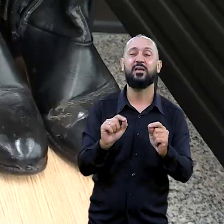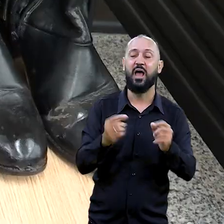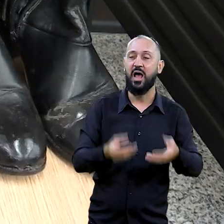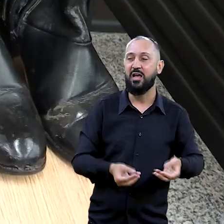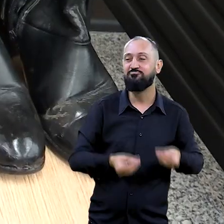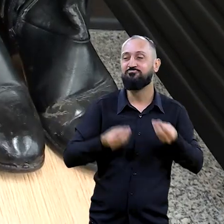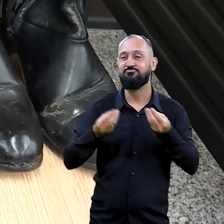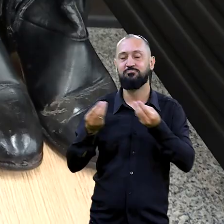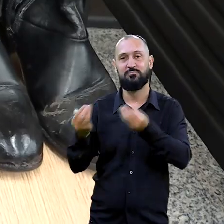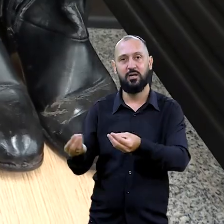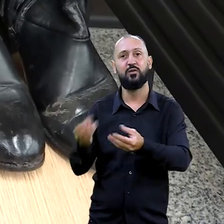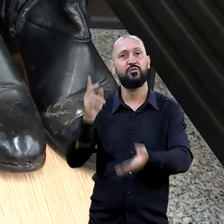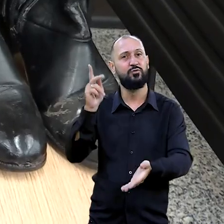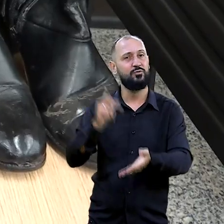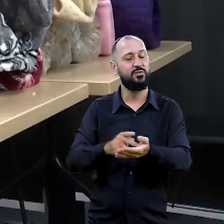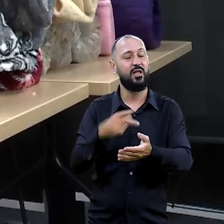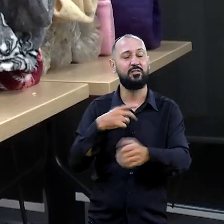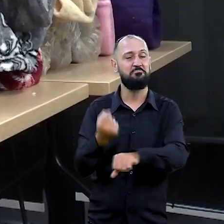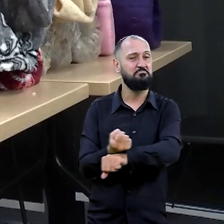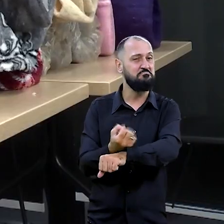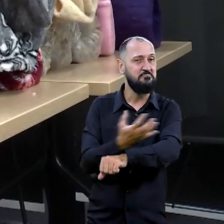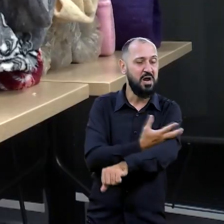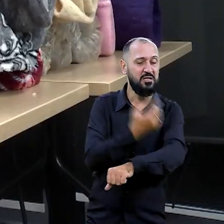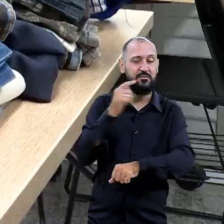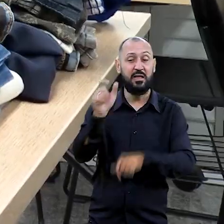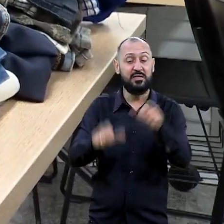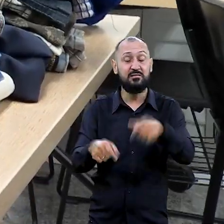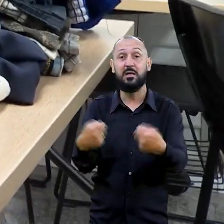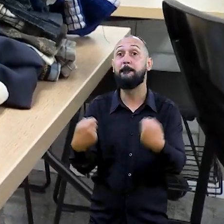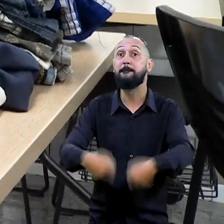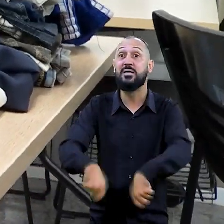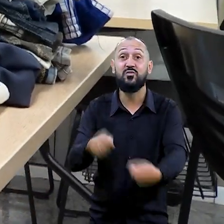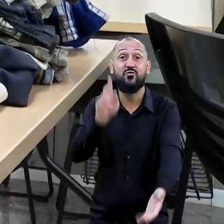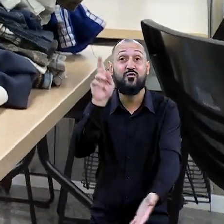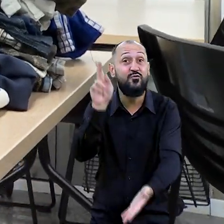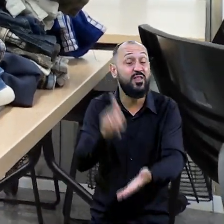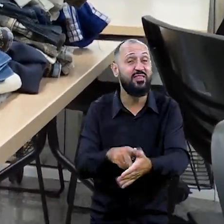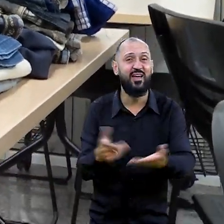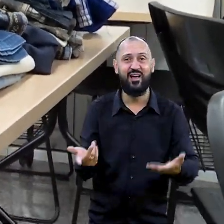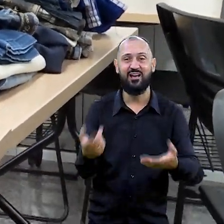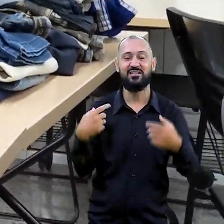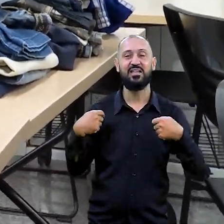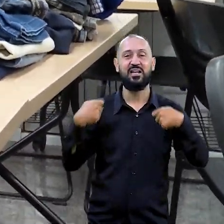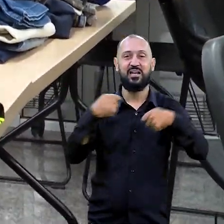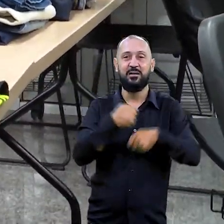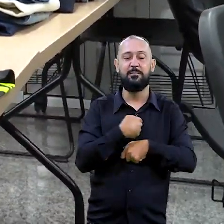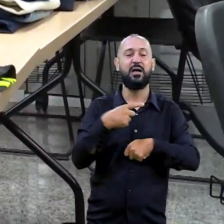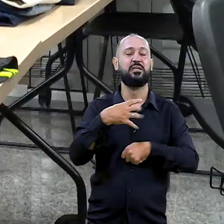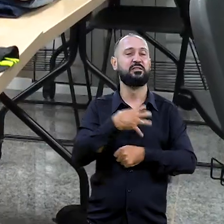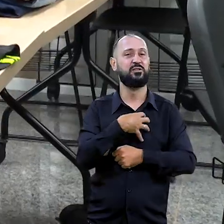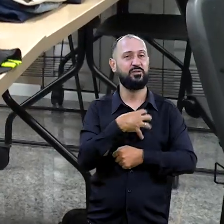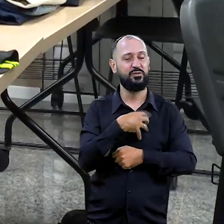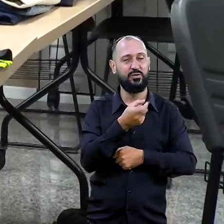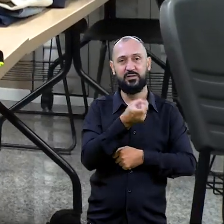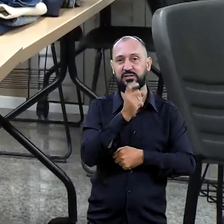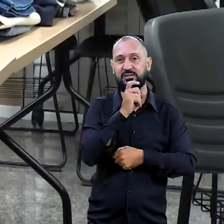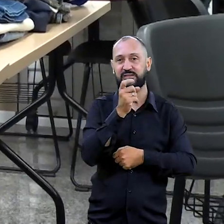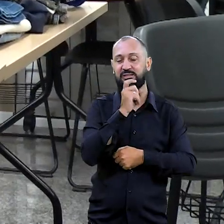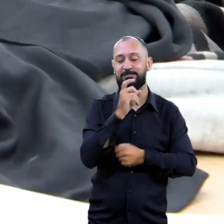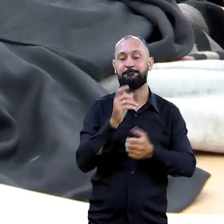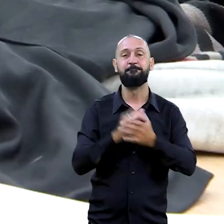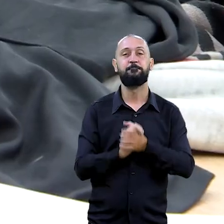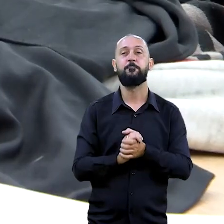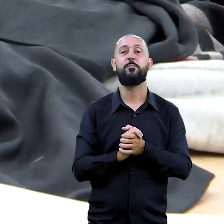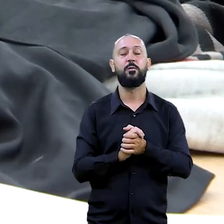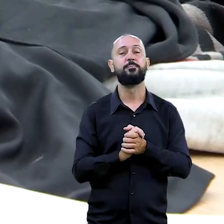de acordo com o que nos foi solicitado pelas instituições. E depois a entrega, né? A entrega também é muito emocionante.